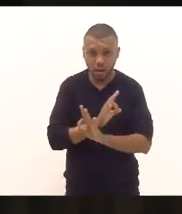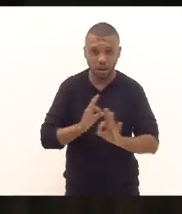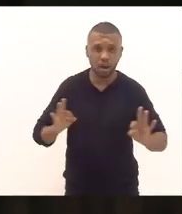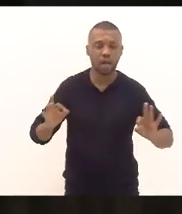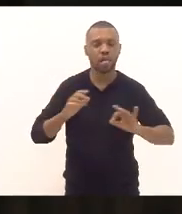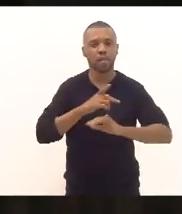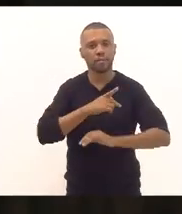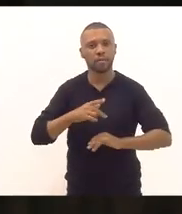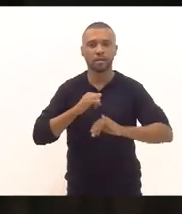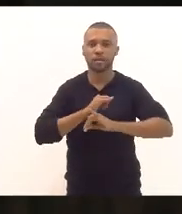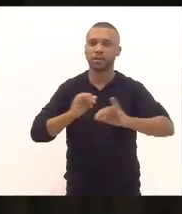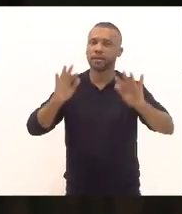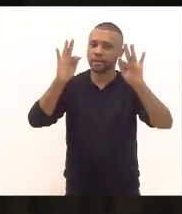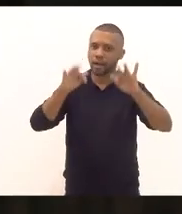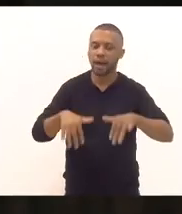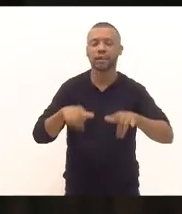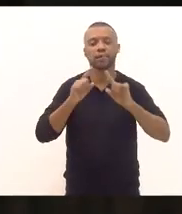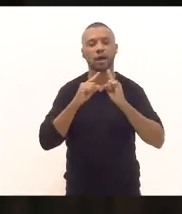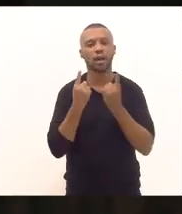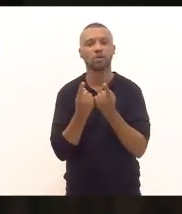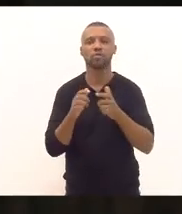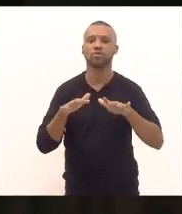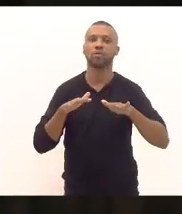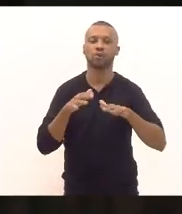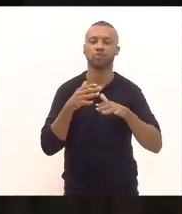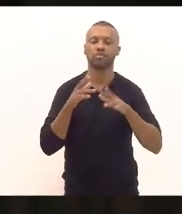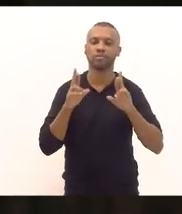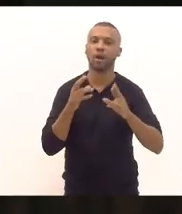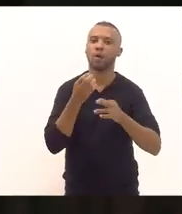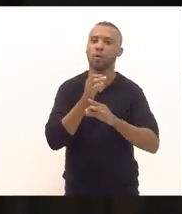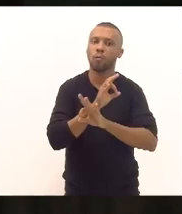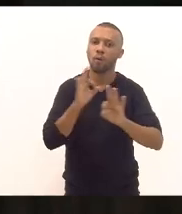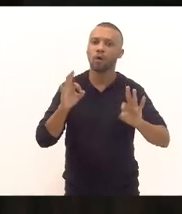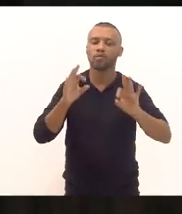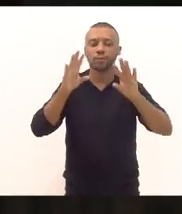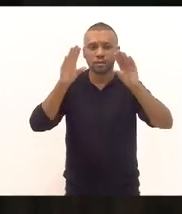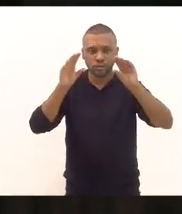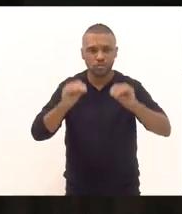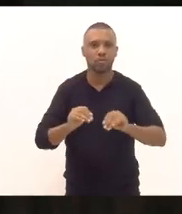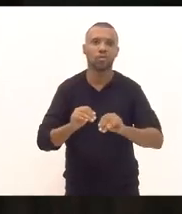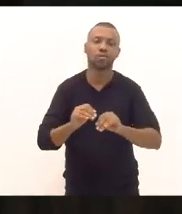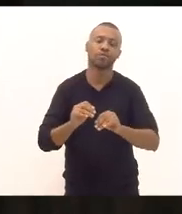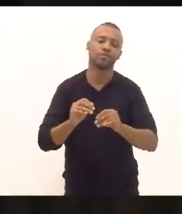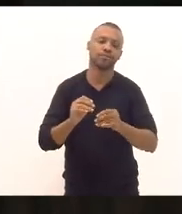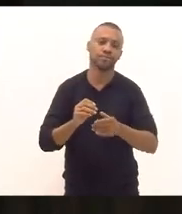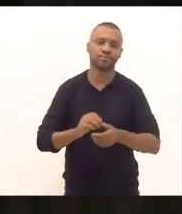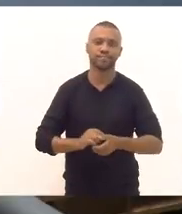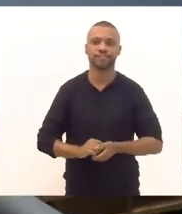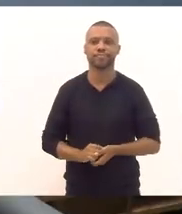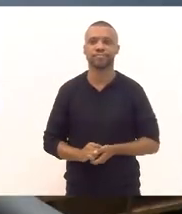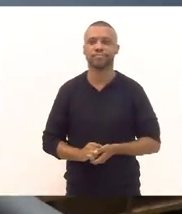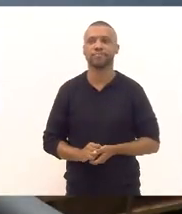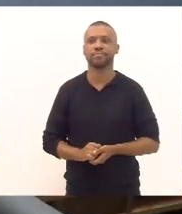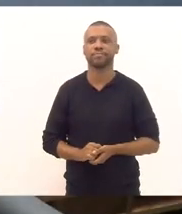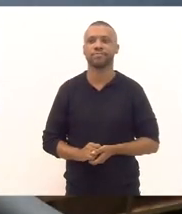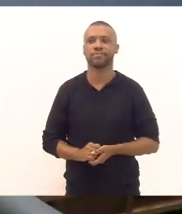presidência declara encerrada a presente sessão Tenham todos um ótimo final de tarde e uma boa noite